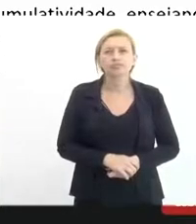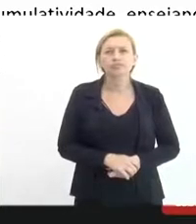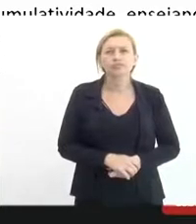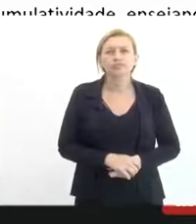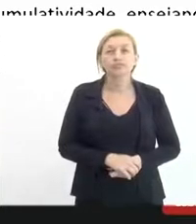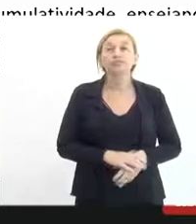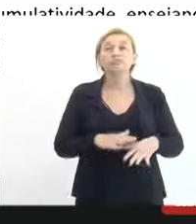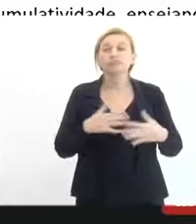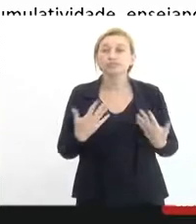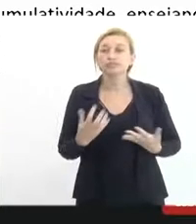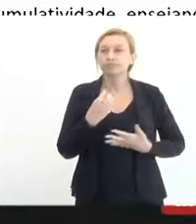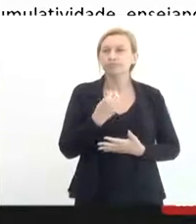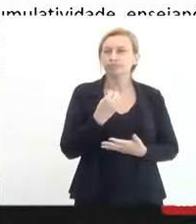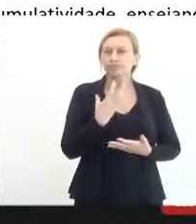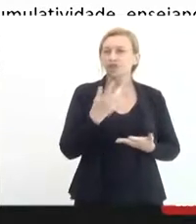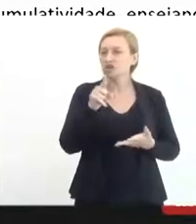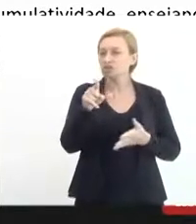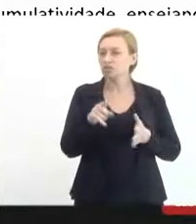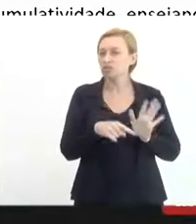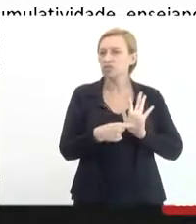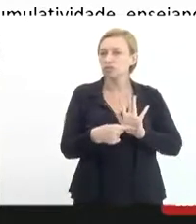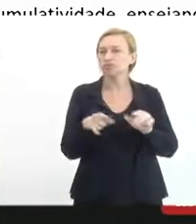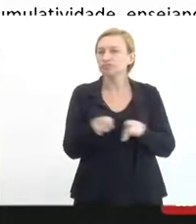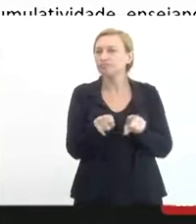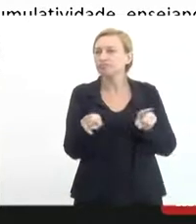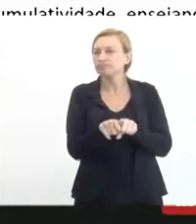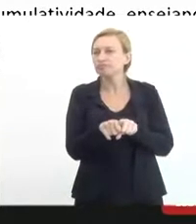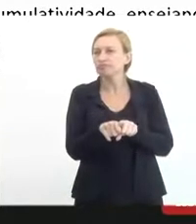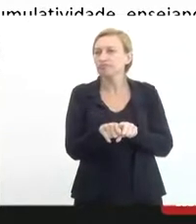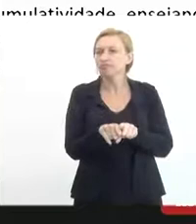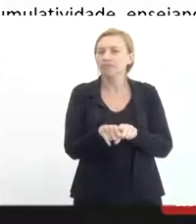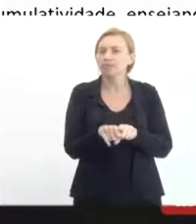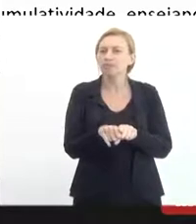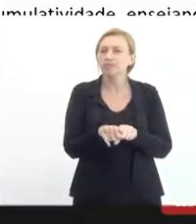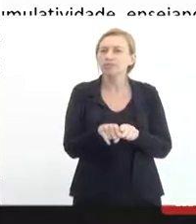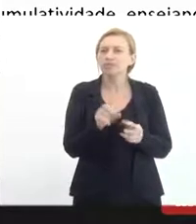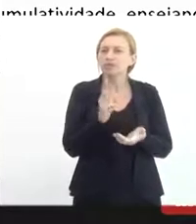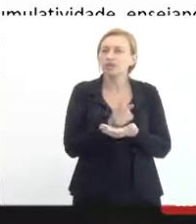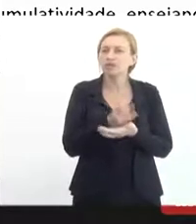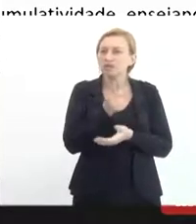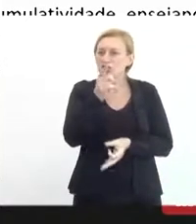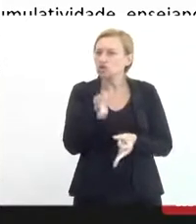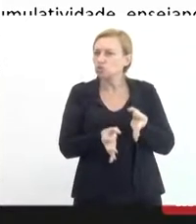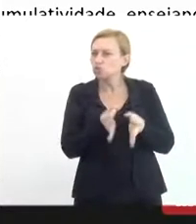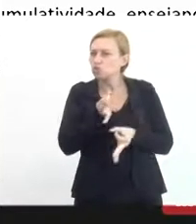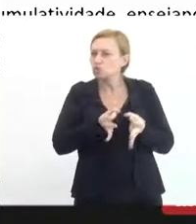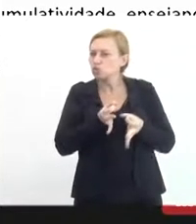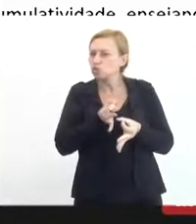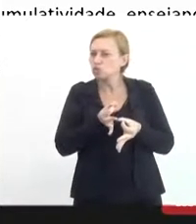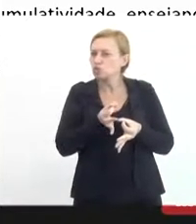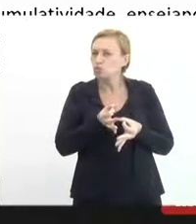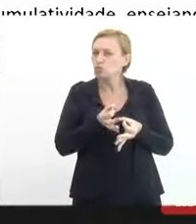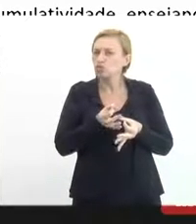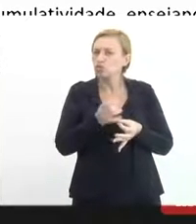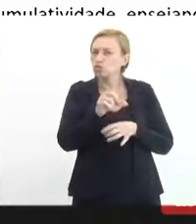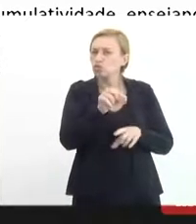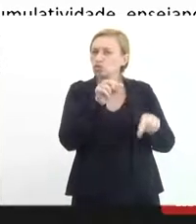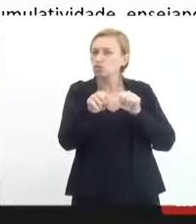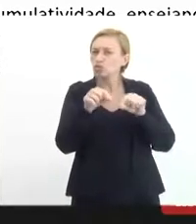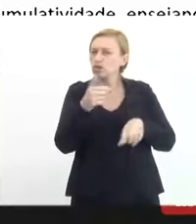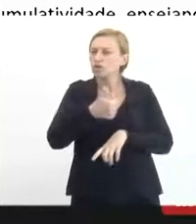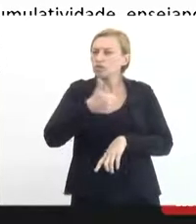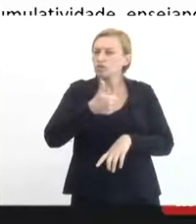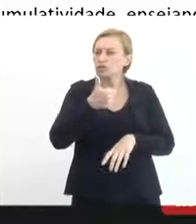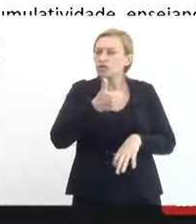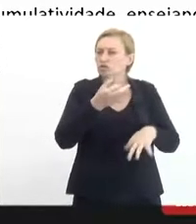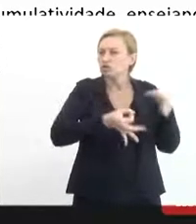Bom, muito bem. Então, aqui a gente procura destacar também que, muito embora você tenha julgados decisões em primeira instância